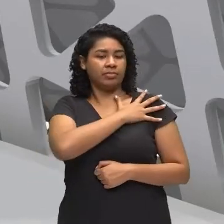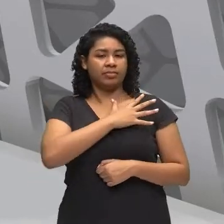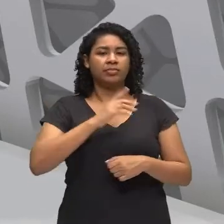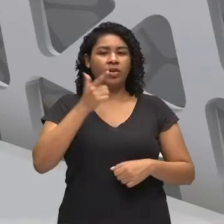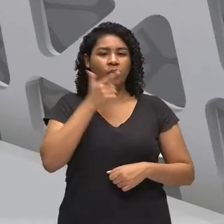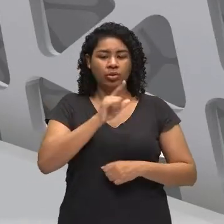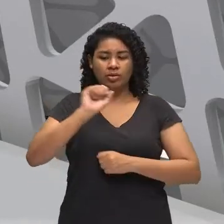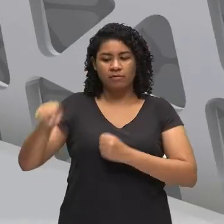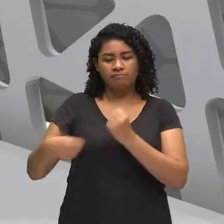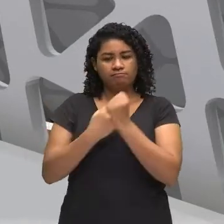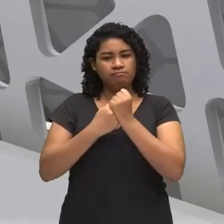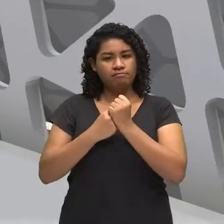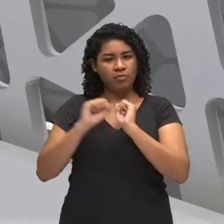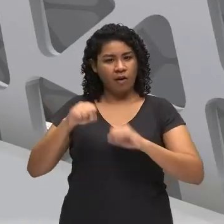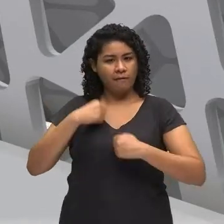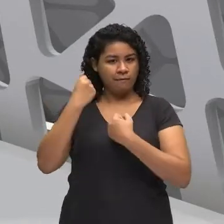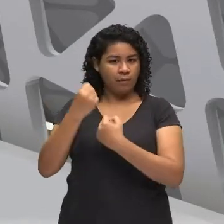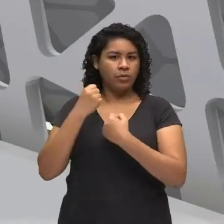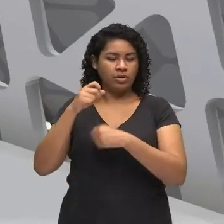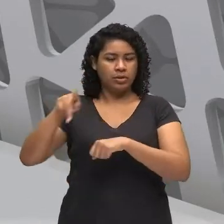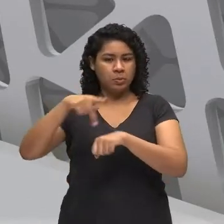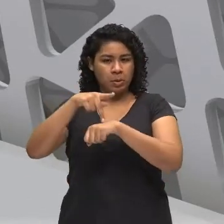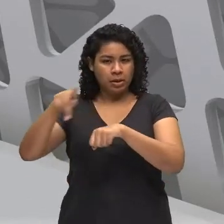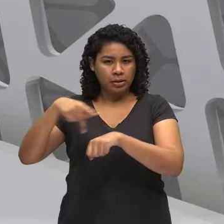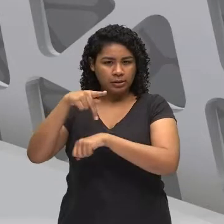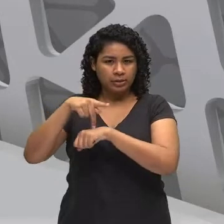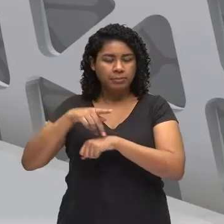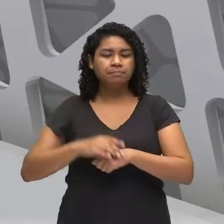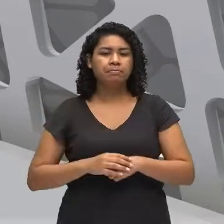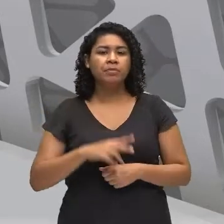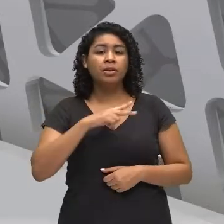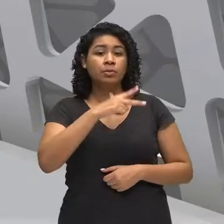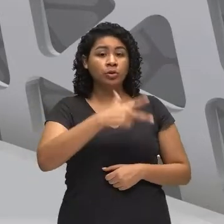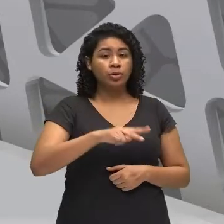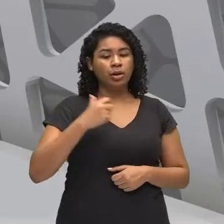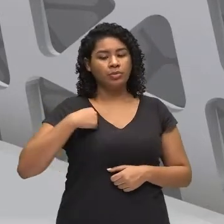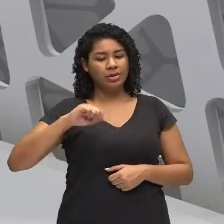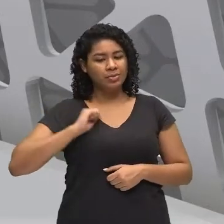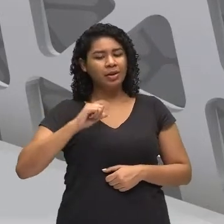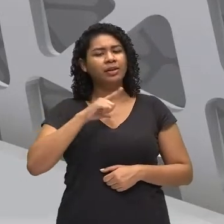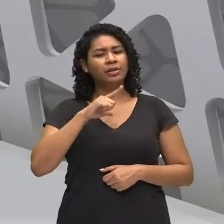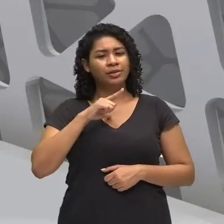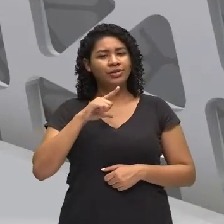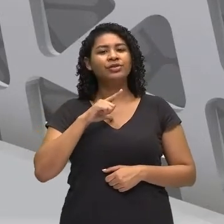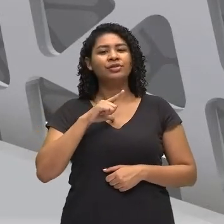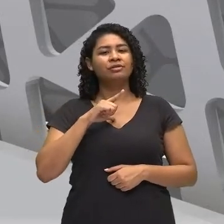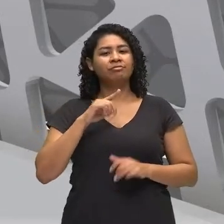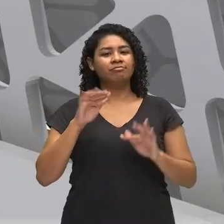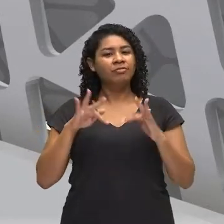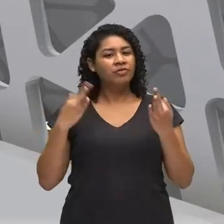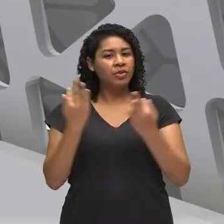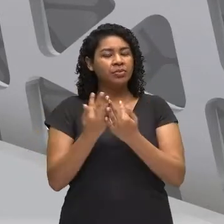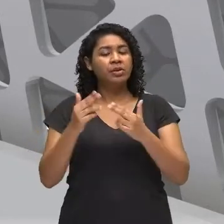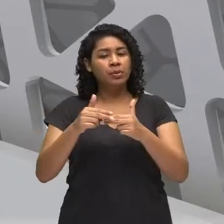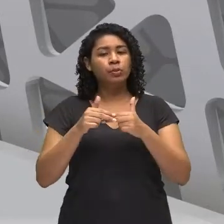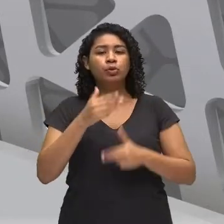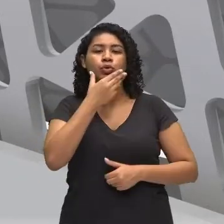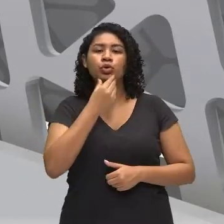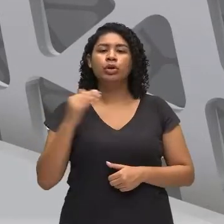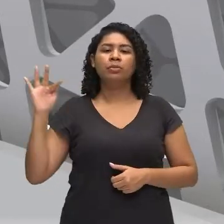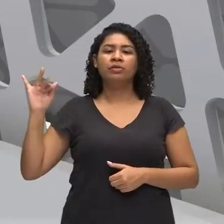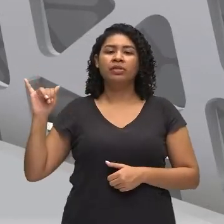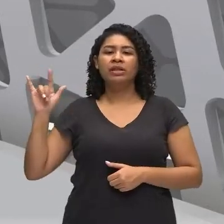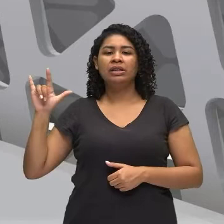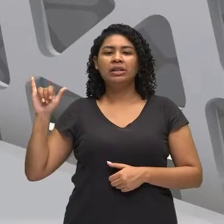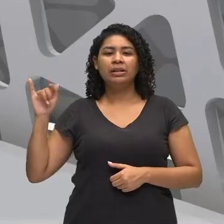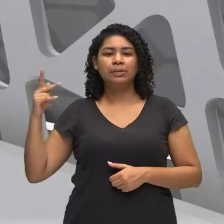claro, Portugal e Espanha, nesse momento, tinham esse laço de sangue. Então, por isso, Filipe II se sente no direito